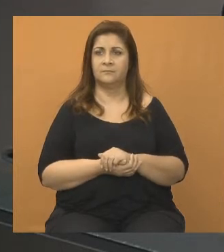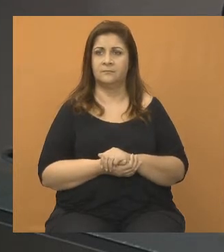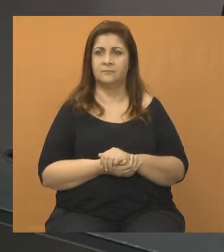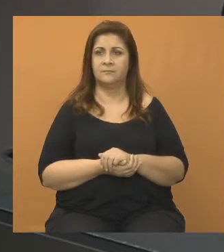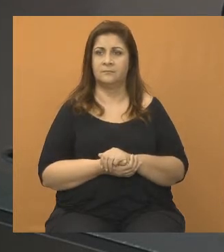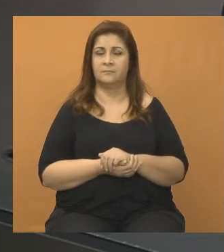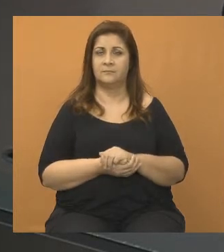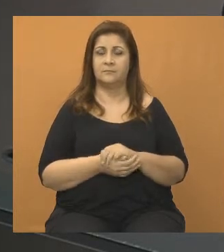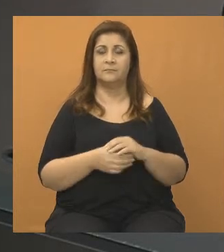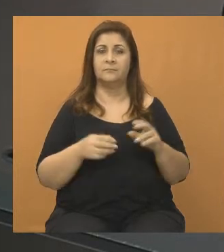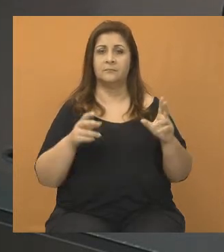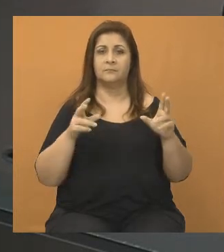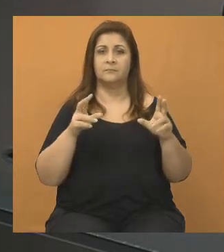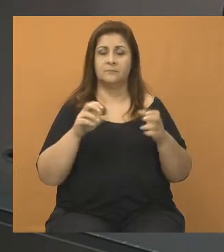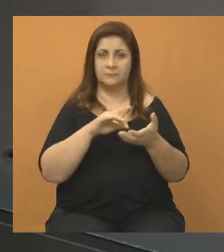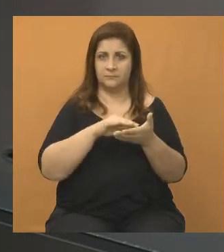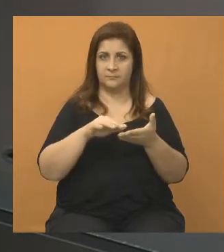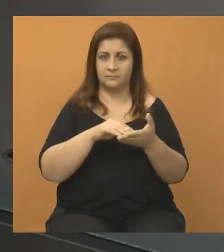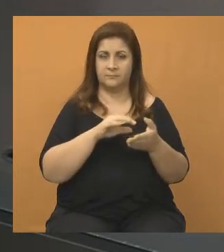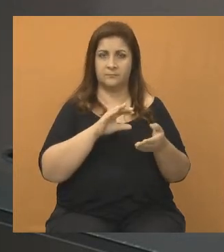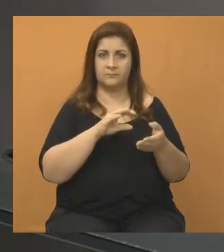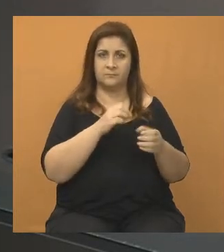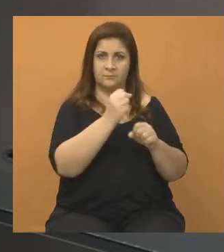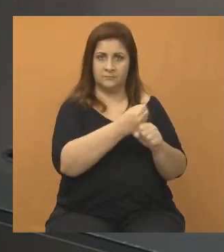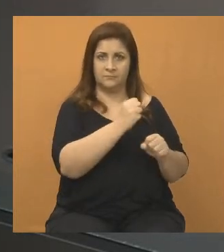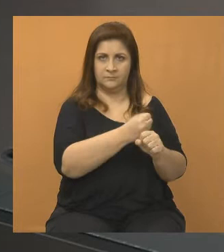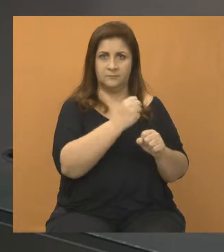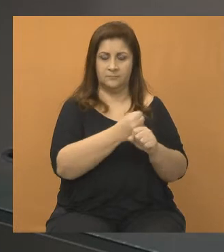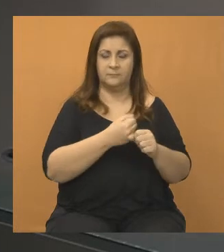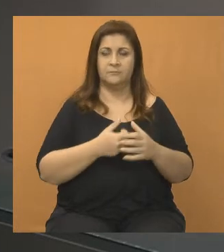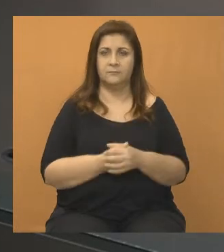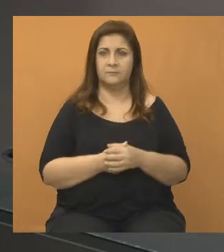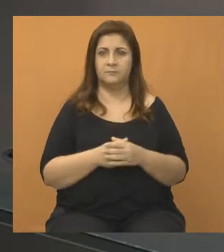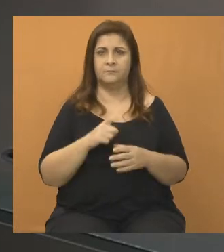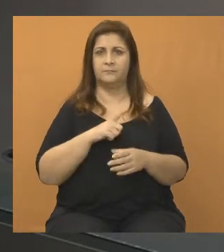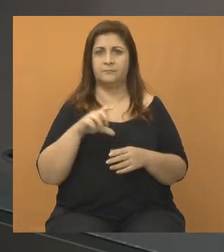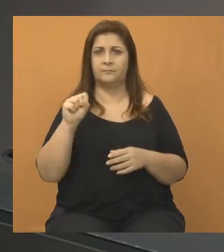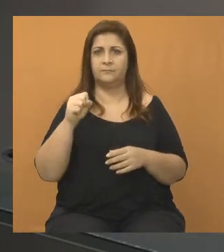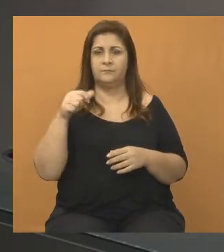infraestrutura, onde nós temos aqui para 2018, R$